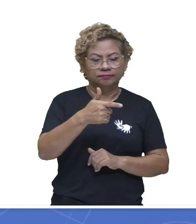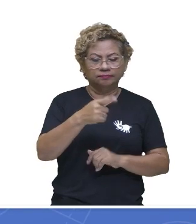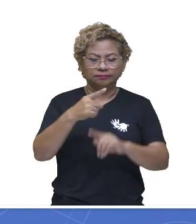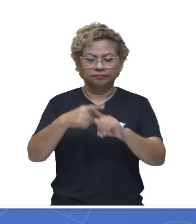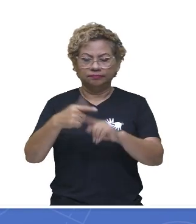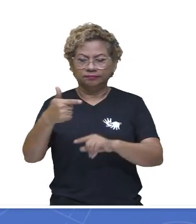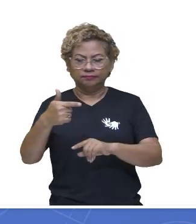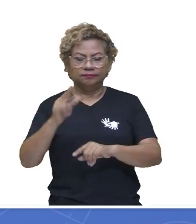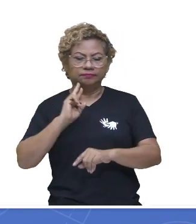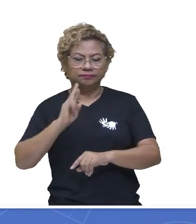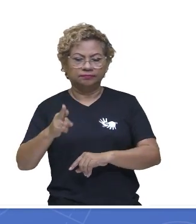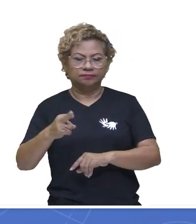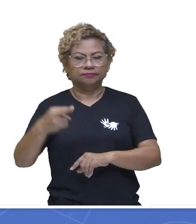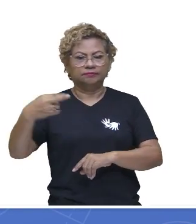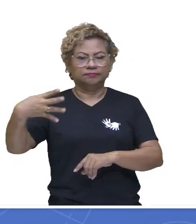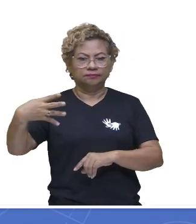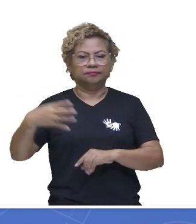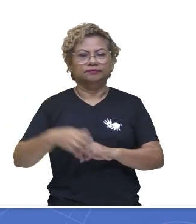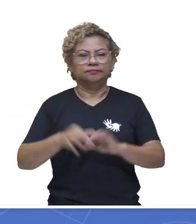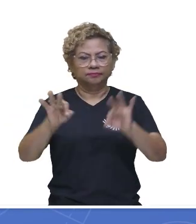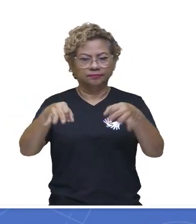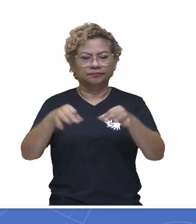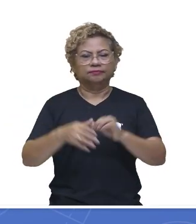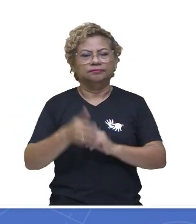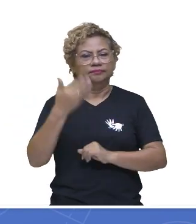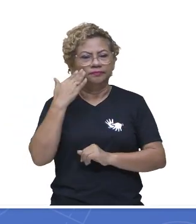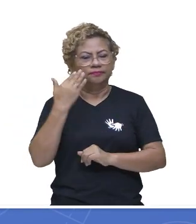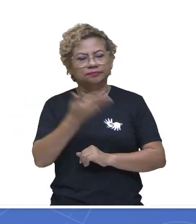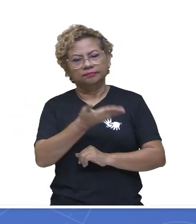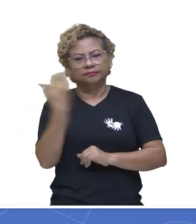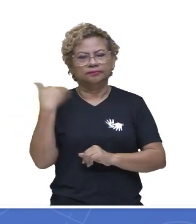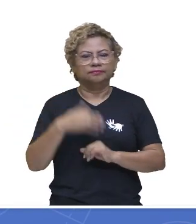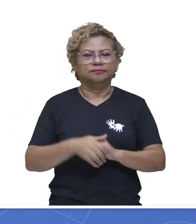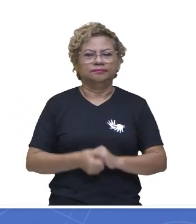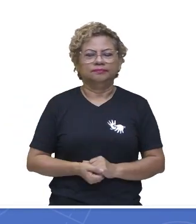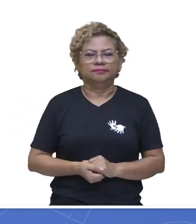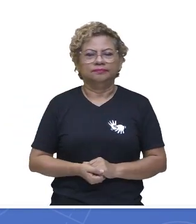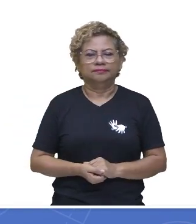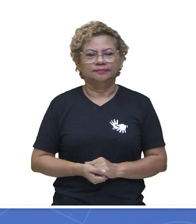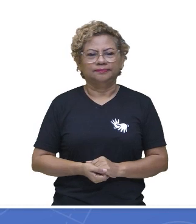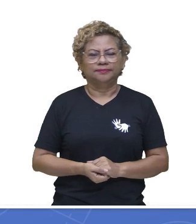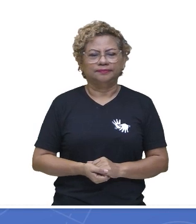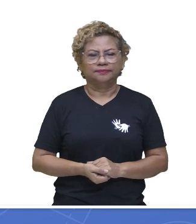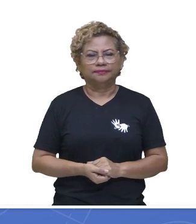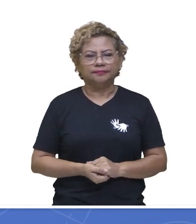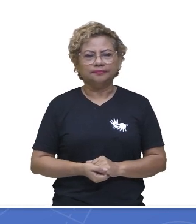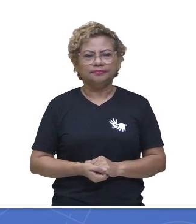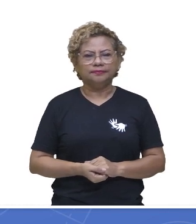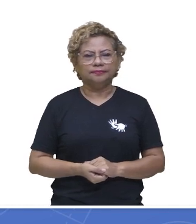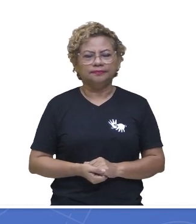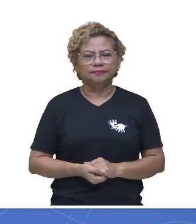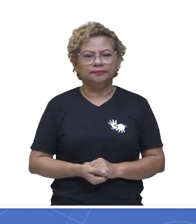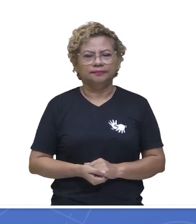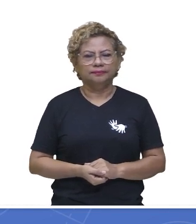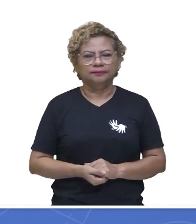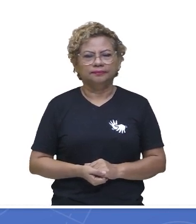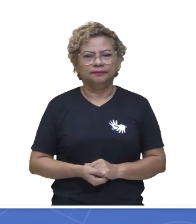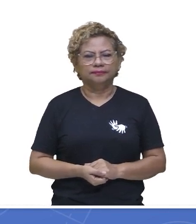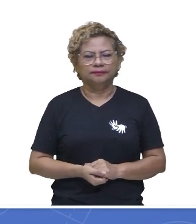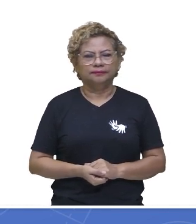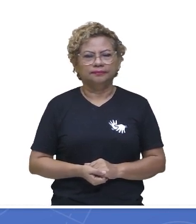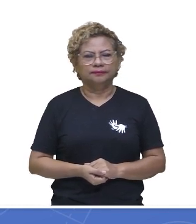ter 4 elementos, tá certo? Vamos seguindo que o nosso tempo já está indo embora. Vamos ver aqui mais